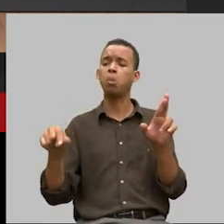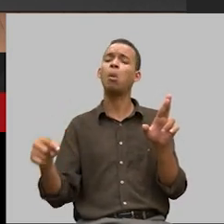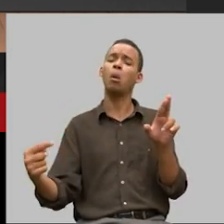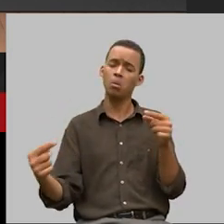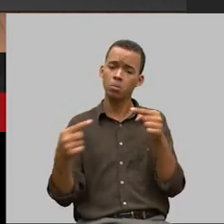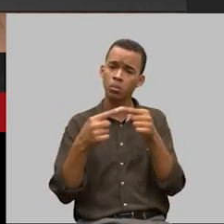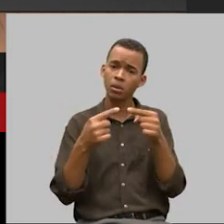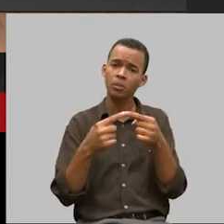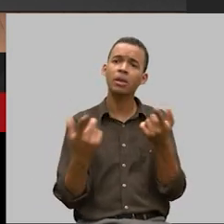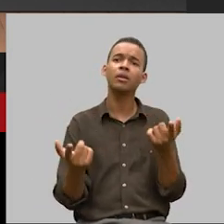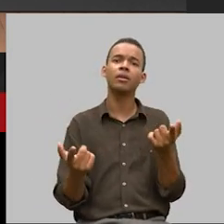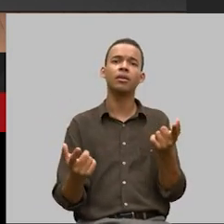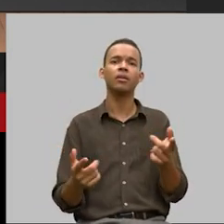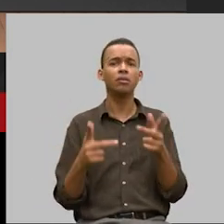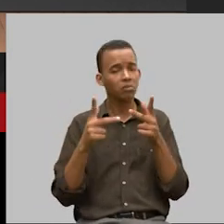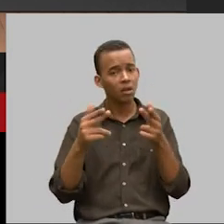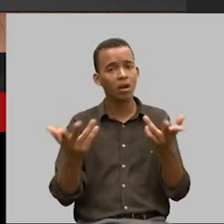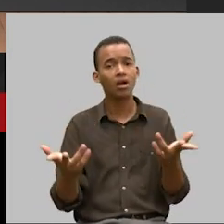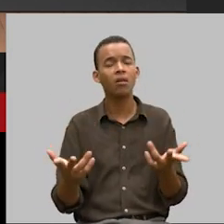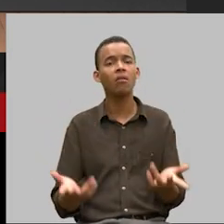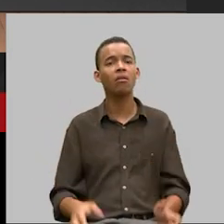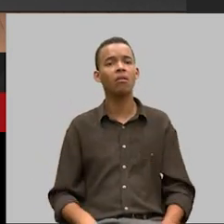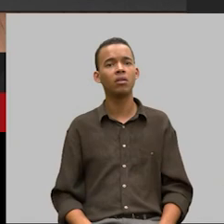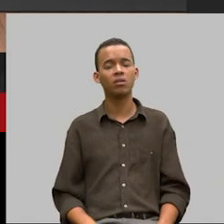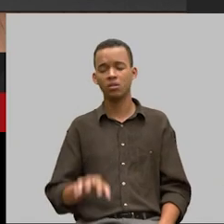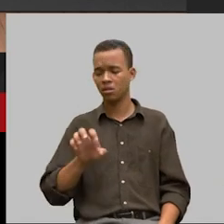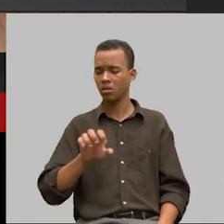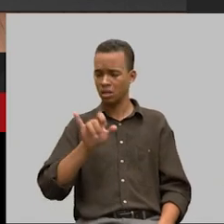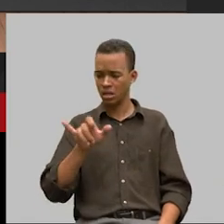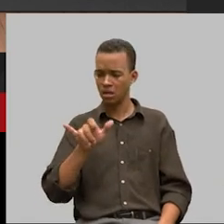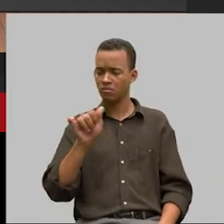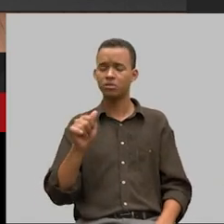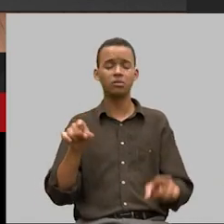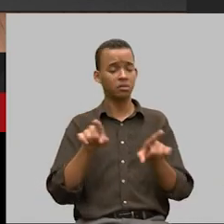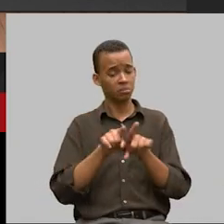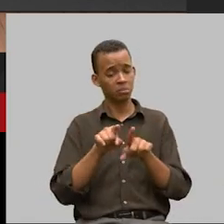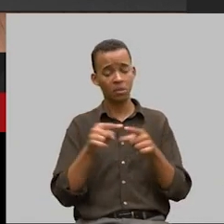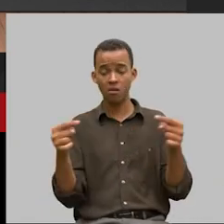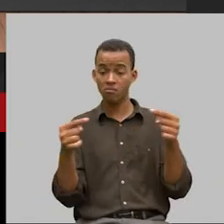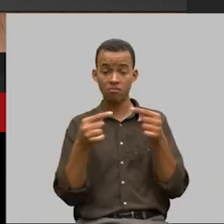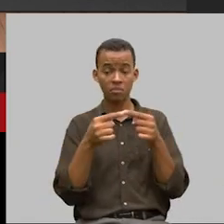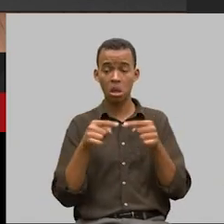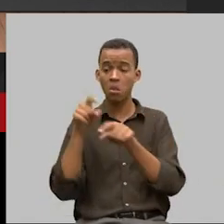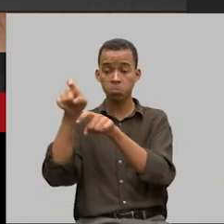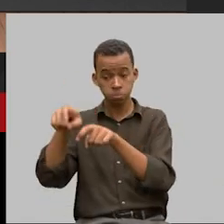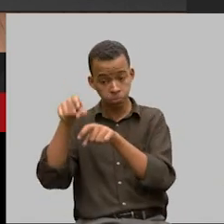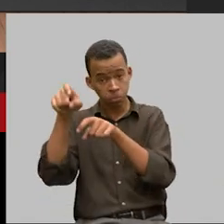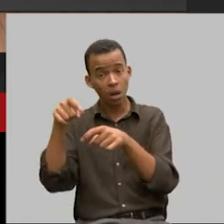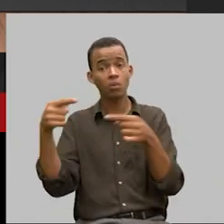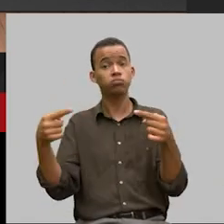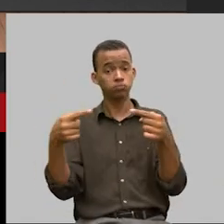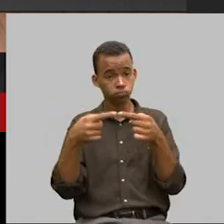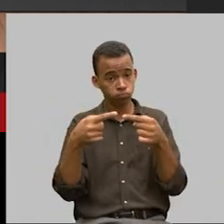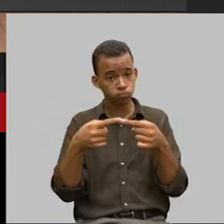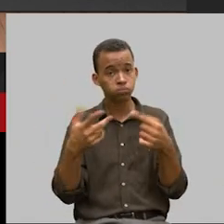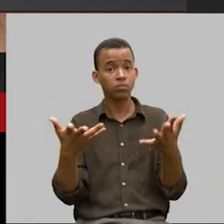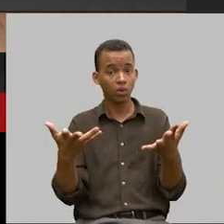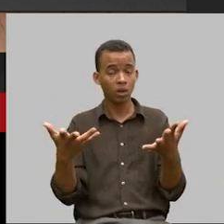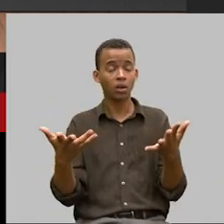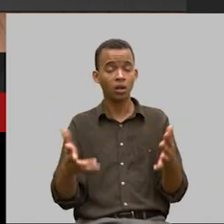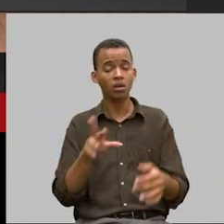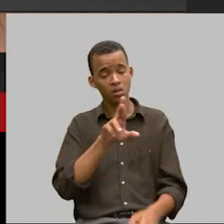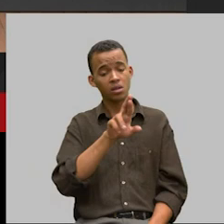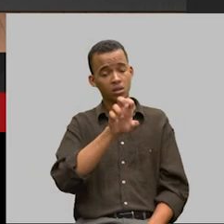é irregular de onde que tiraram que educação do campo é irregular